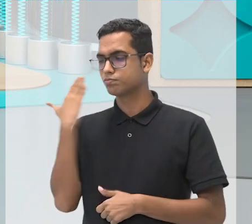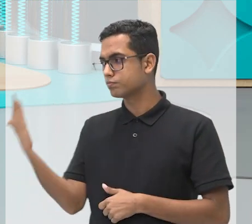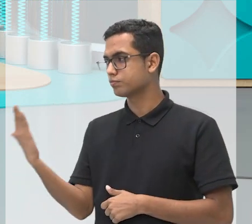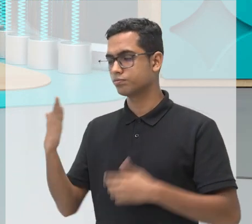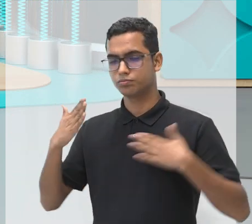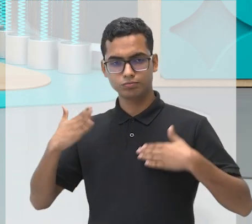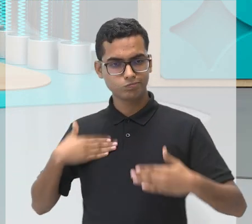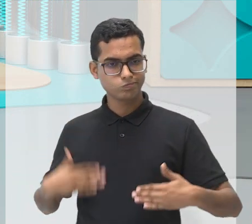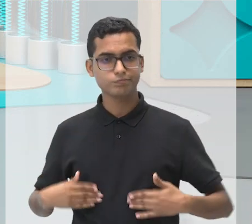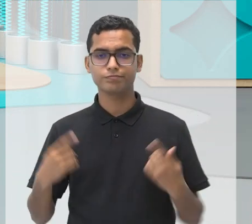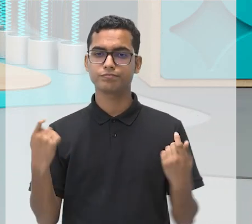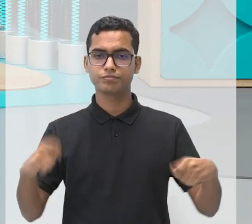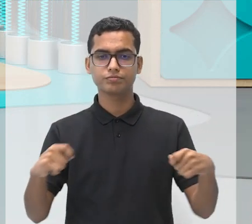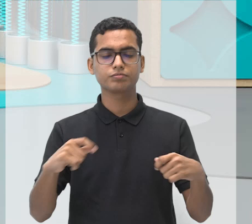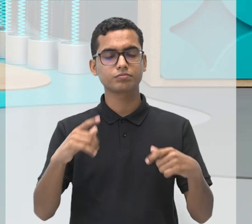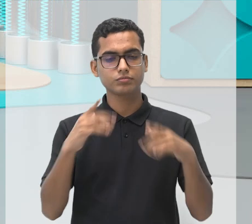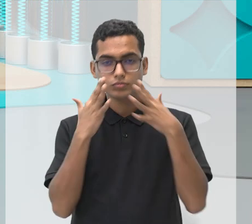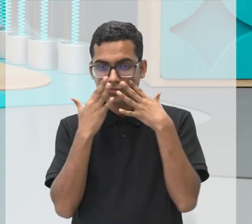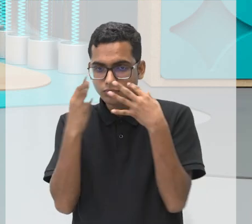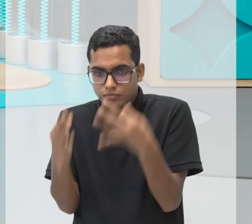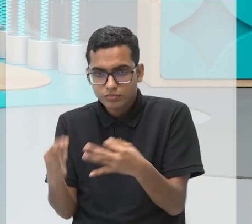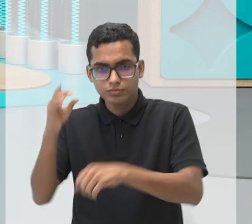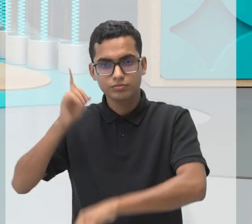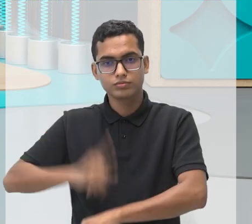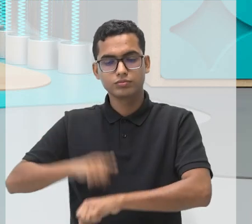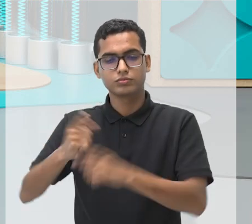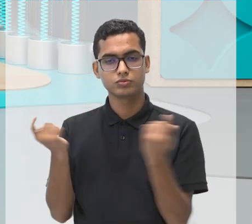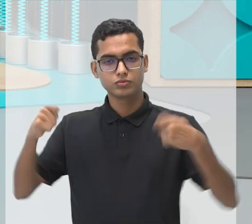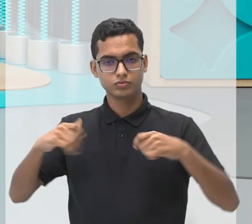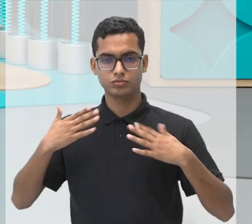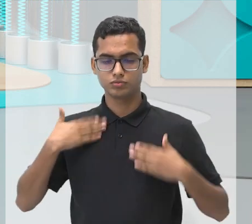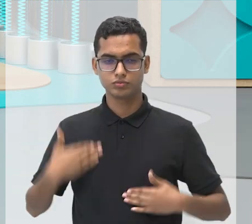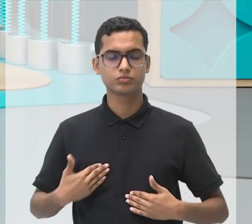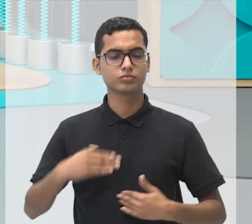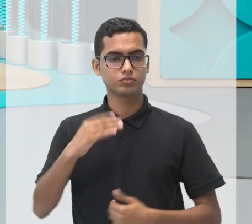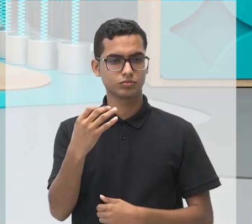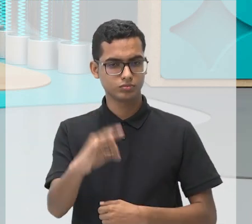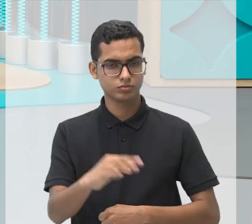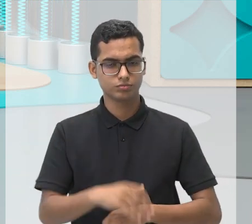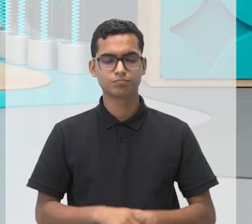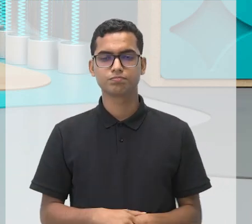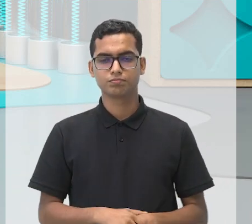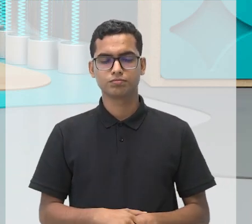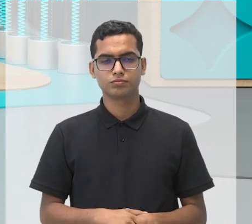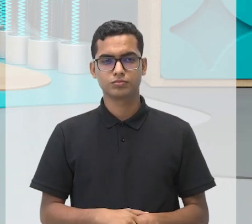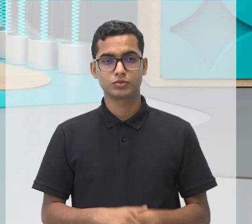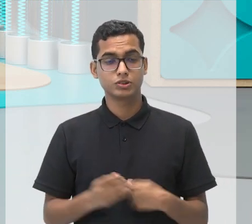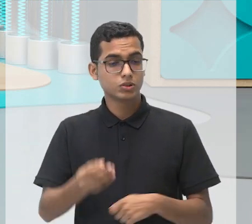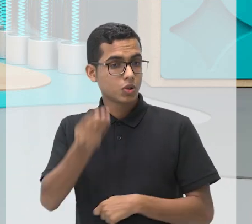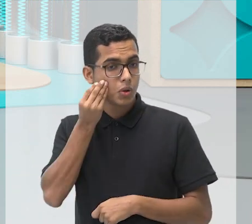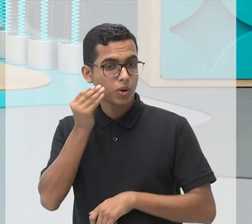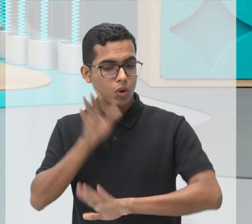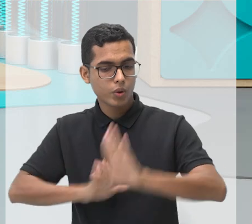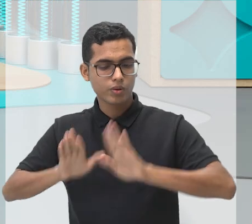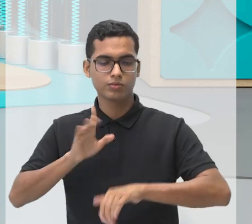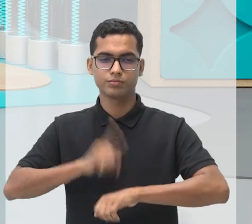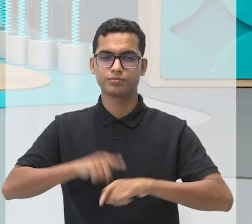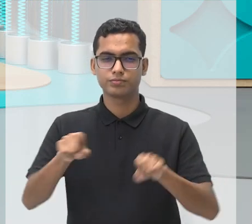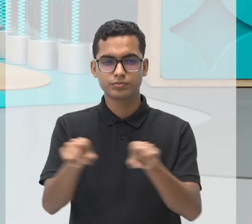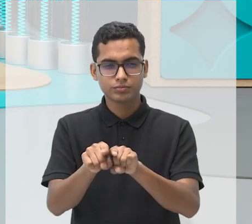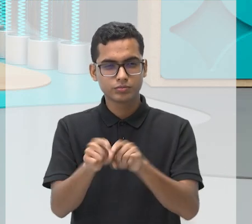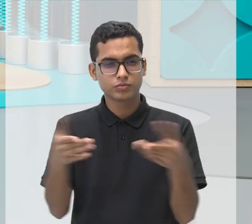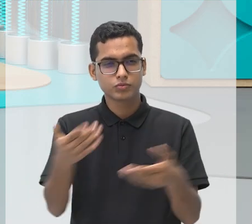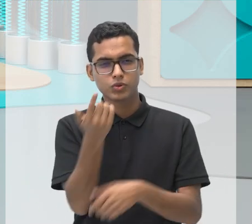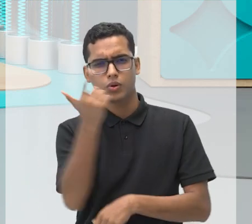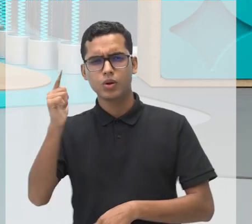indicar que eu preciso dar uma atenção maior para as minhas capacidades físicas. Você pode talvez estar se perguntando isso que aparece agora, olha